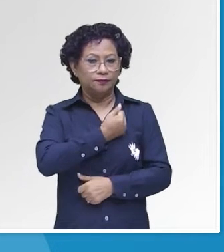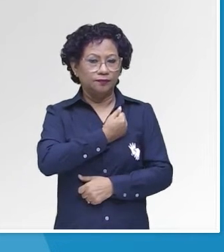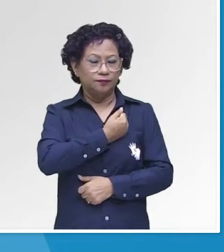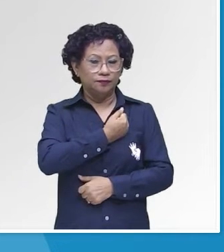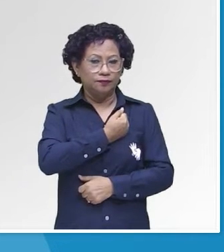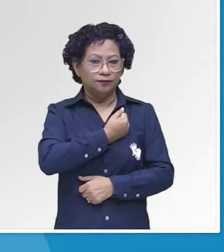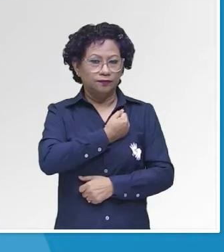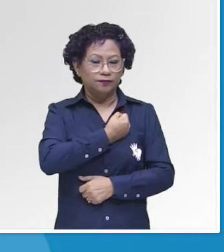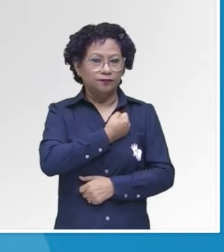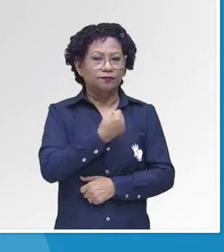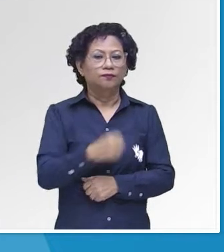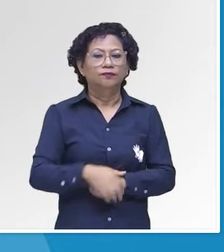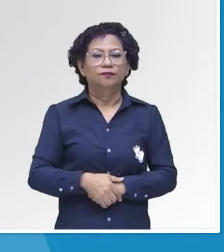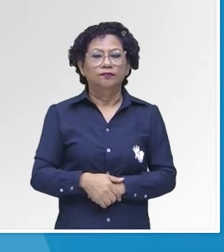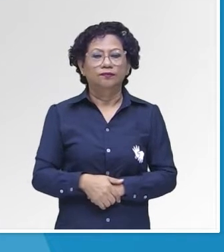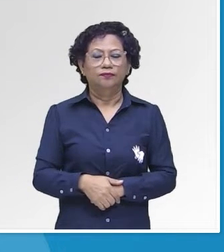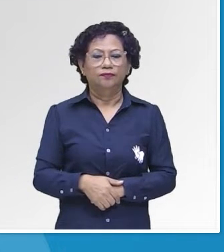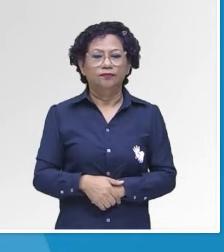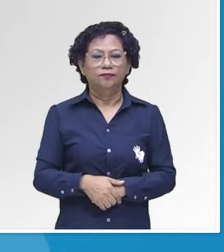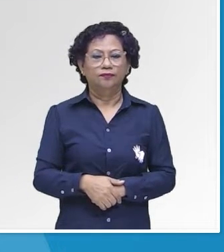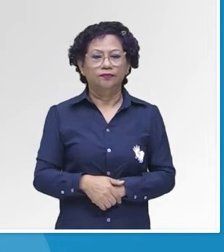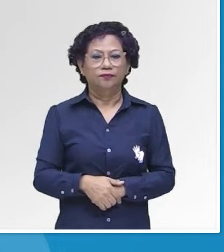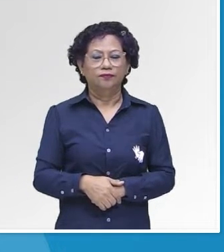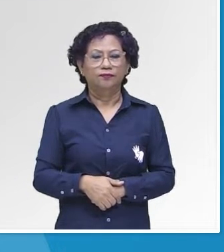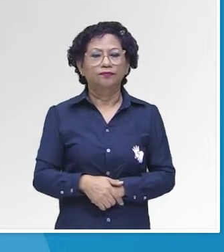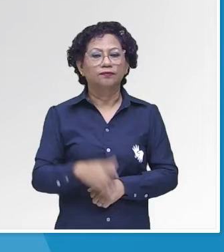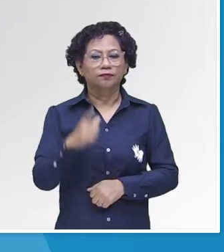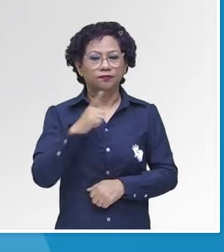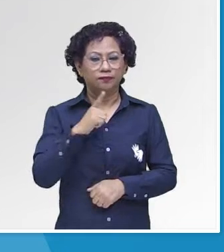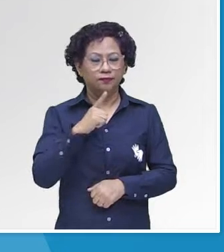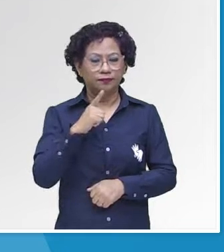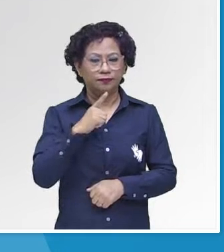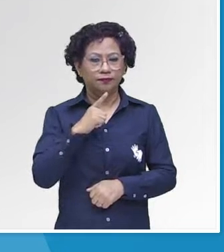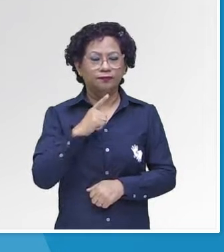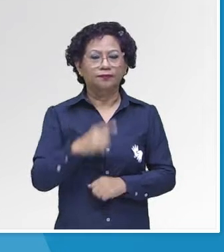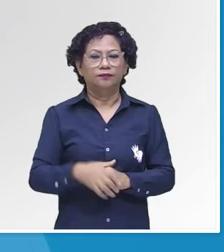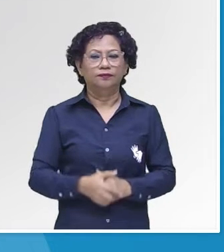o número de observações.